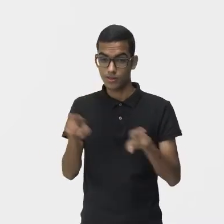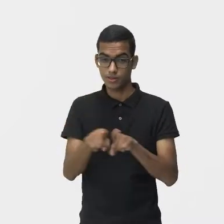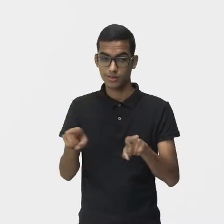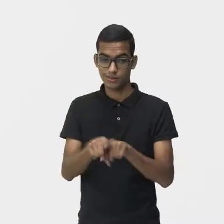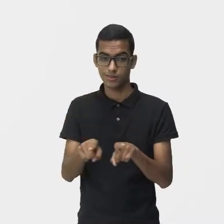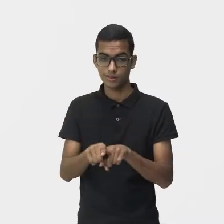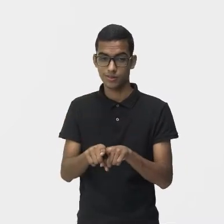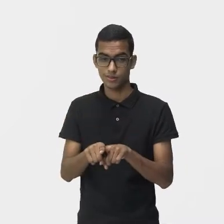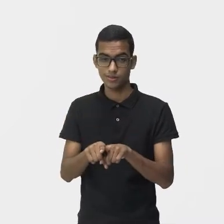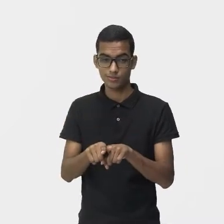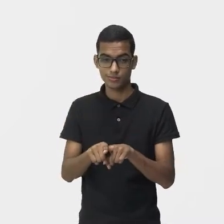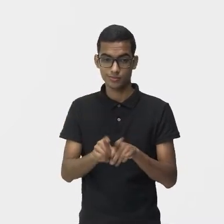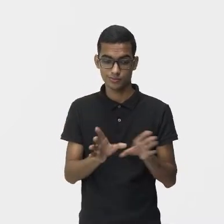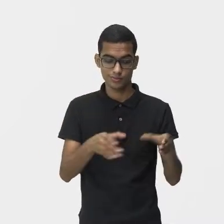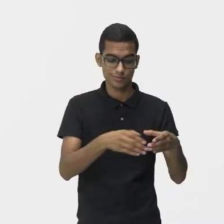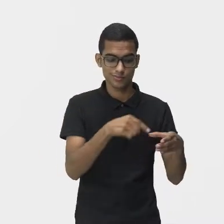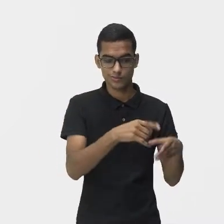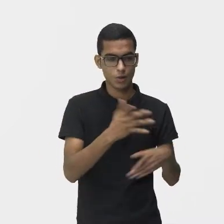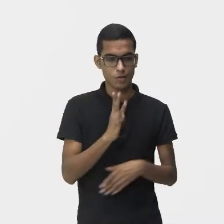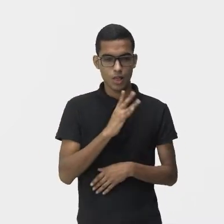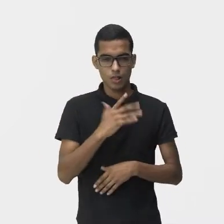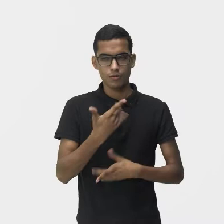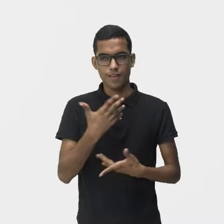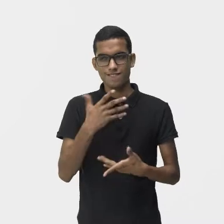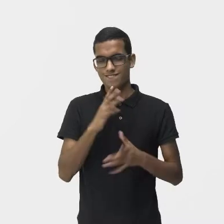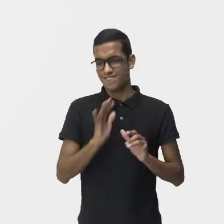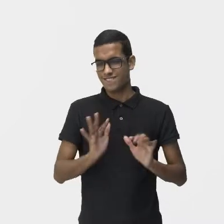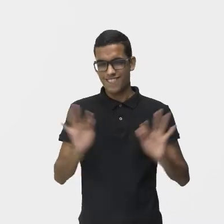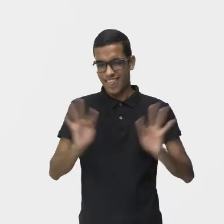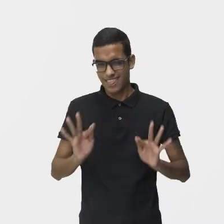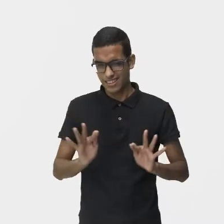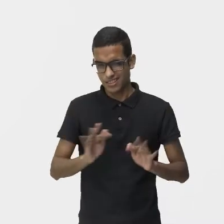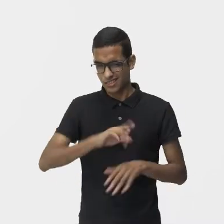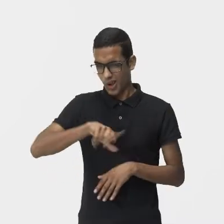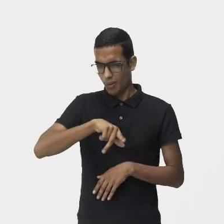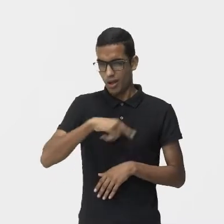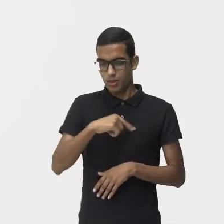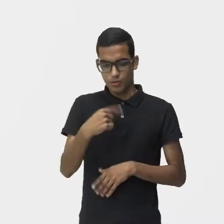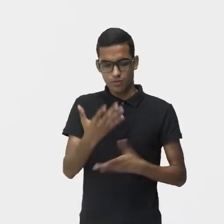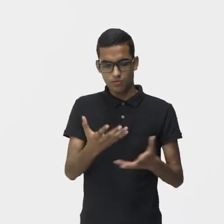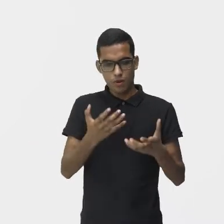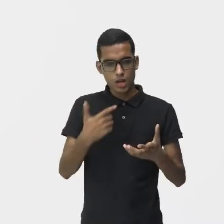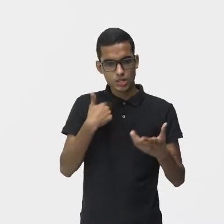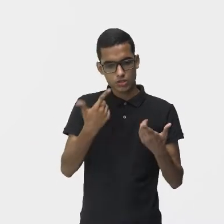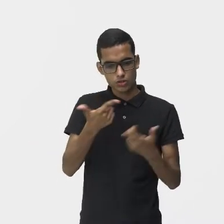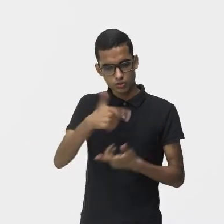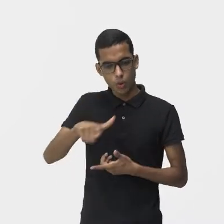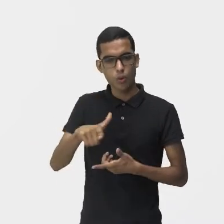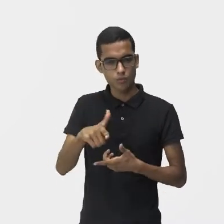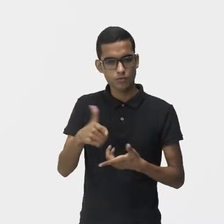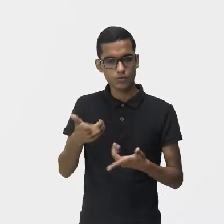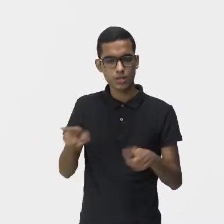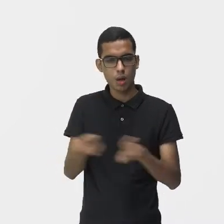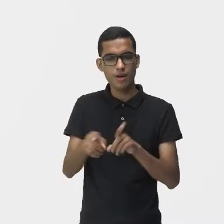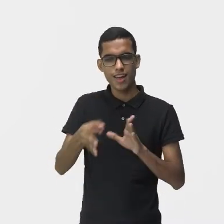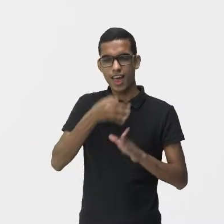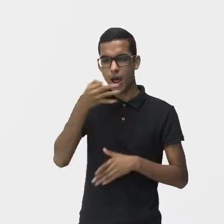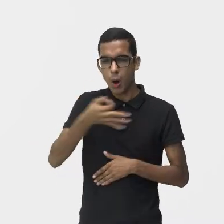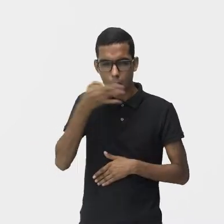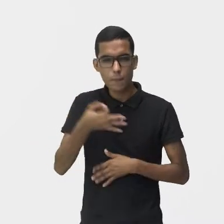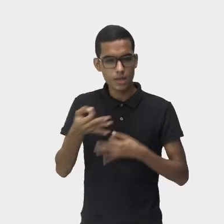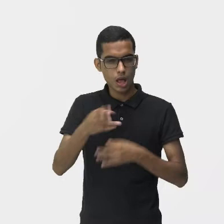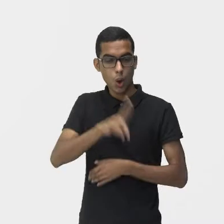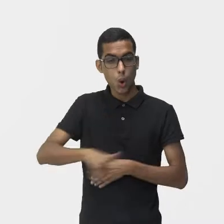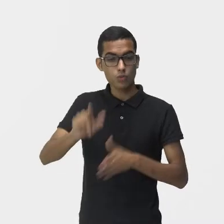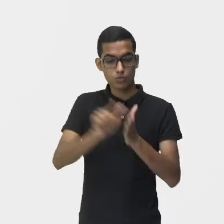estar contentes com a perda do poder e vão sempre estar fazendo crítica através de jornais e revistas da época,